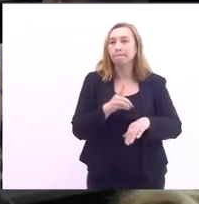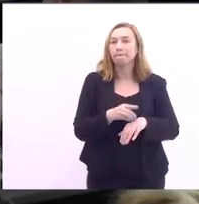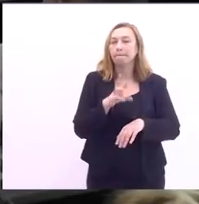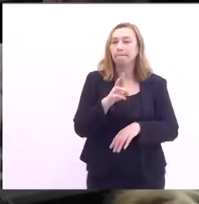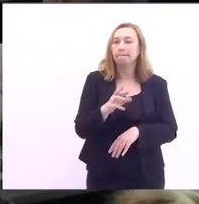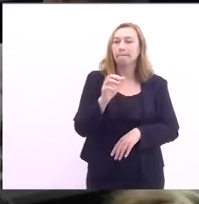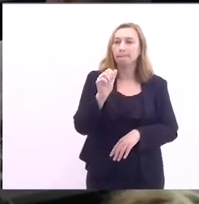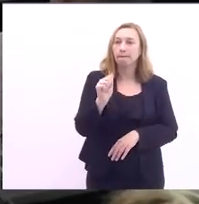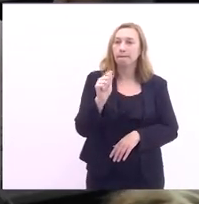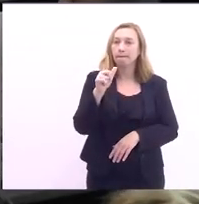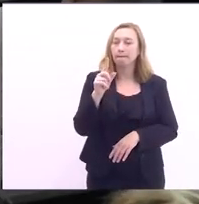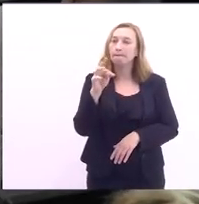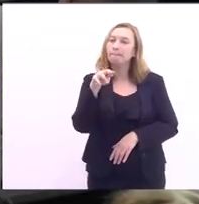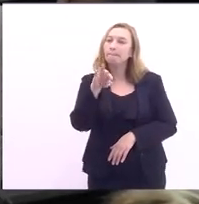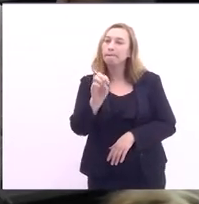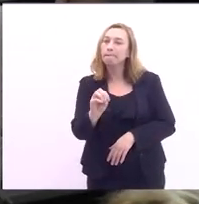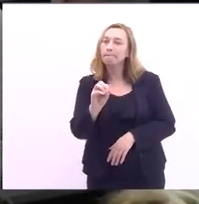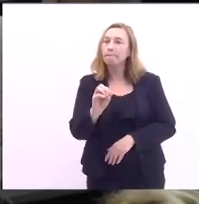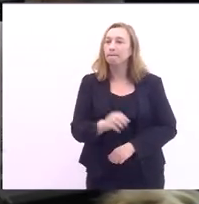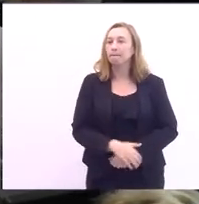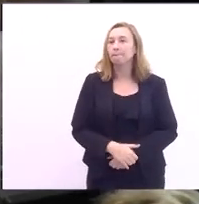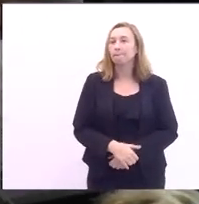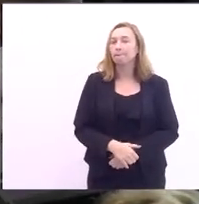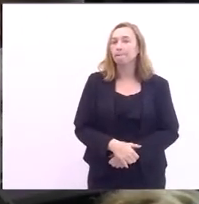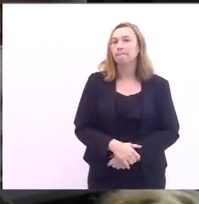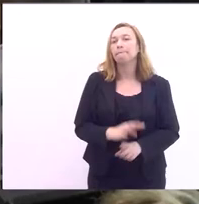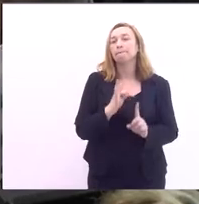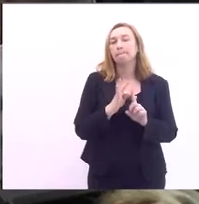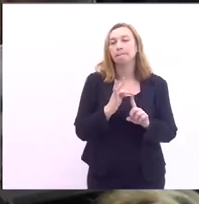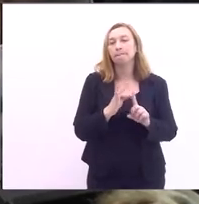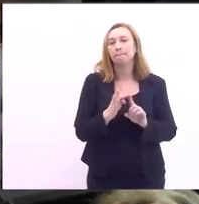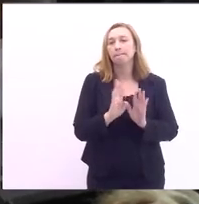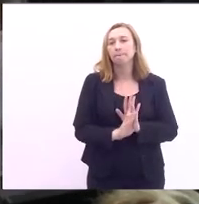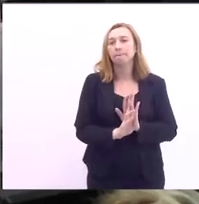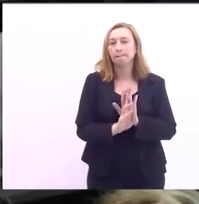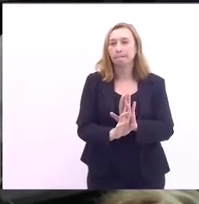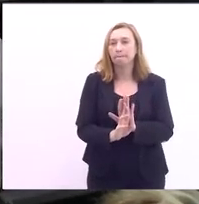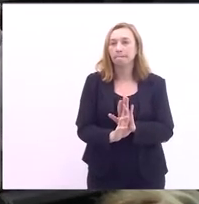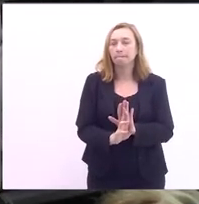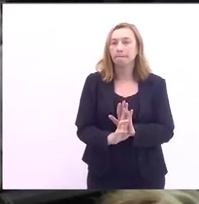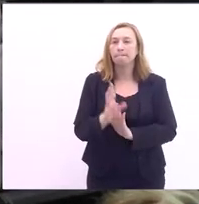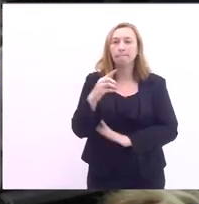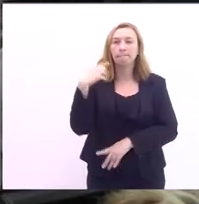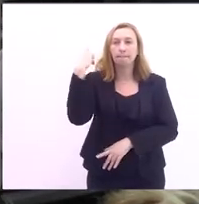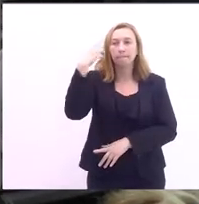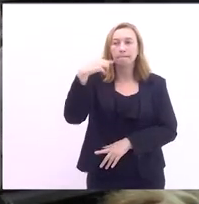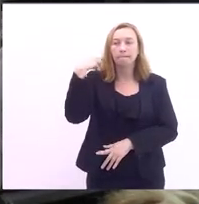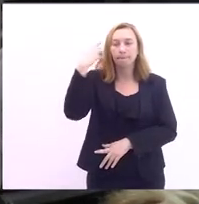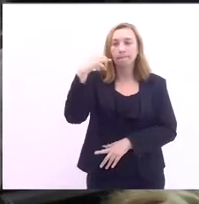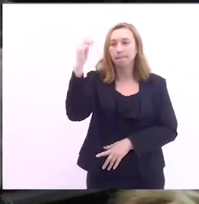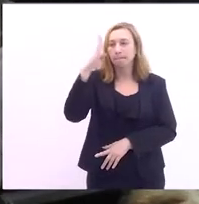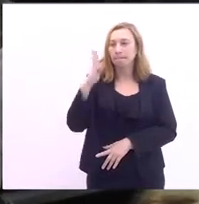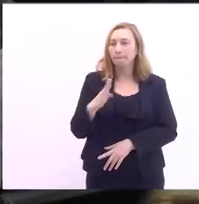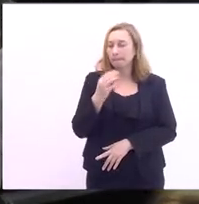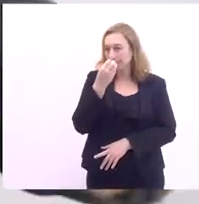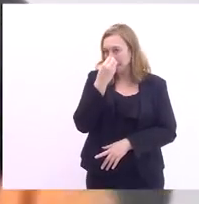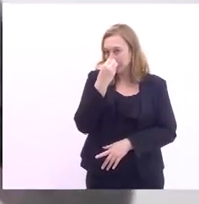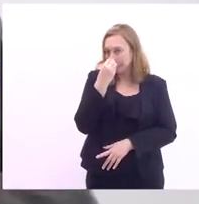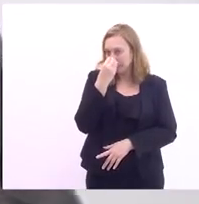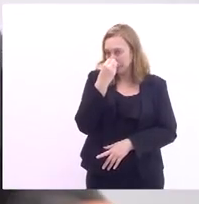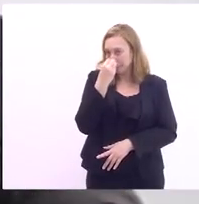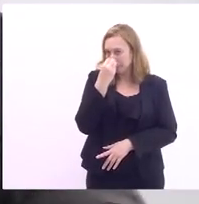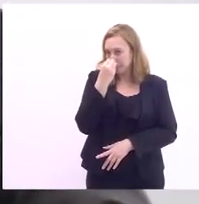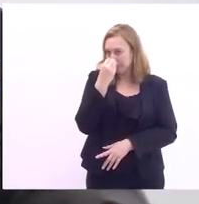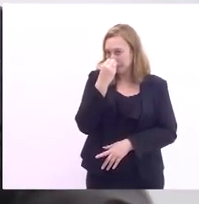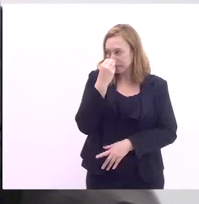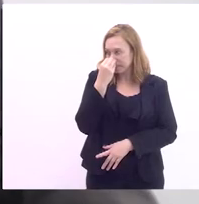Alfredo Dibe, que vem de Teresópolis, representando a Ordem dos Advogados do Brasil. E quero ver por São Gonçalo, nós temos